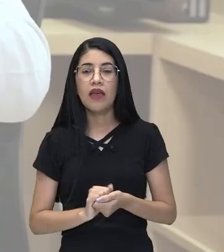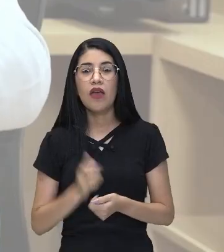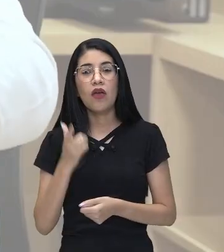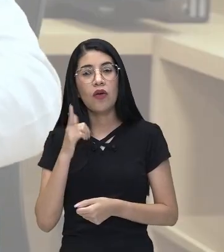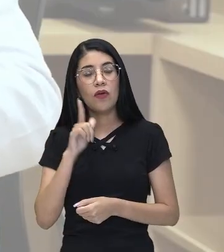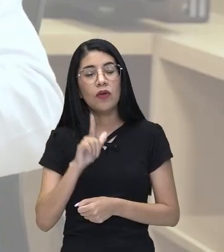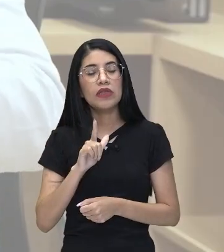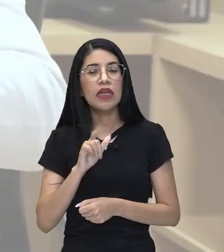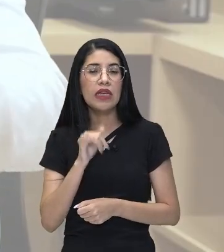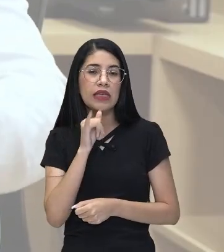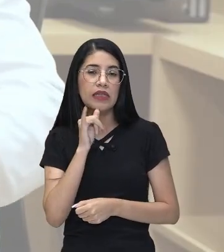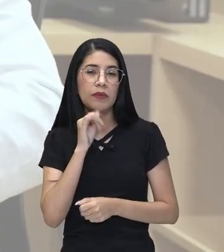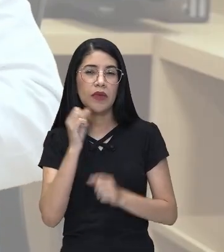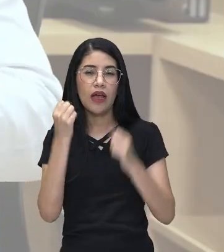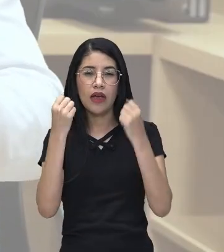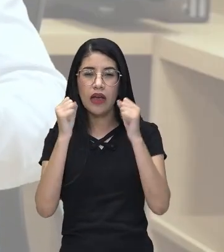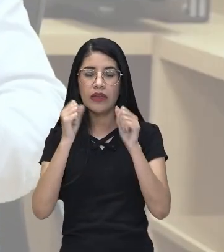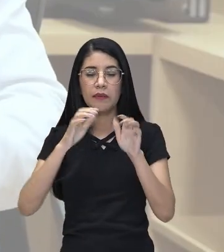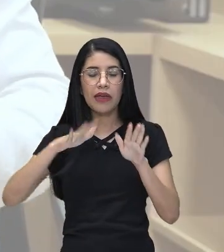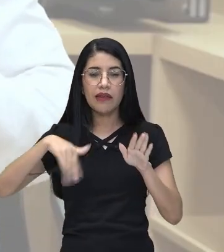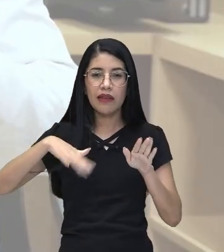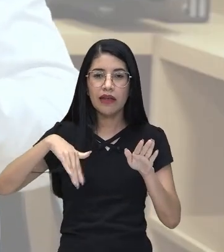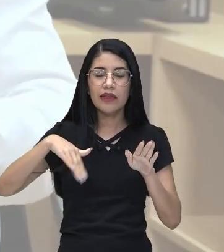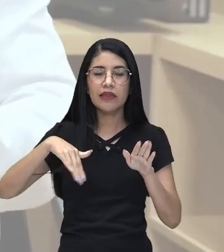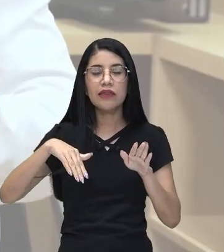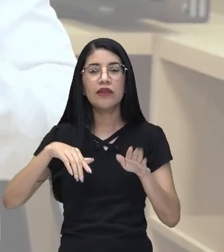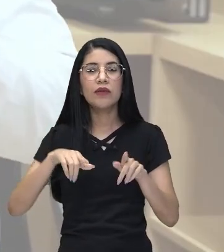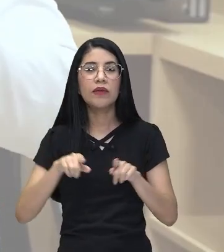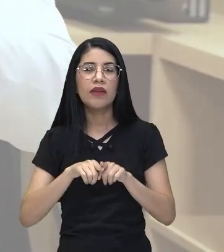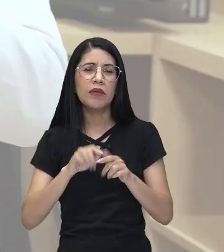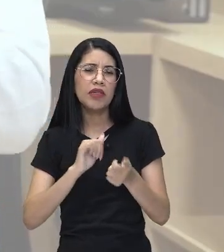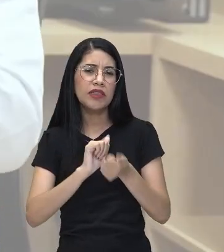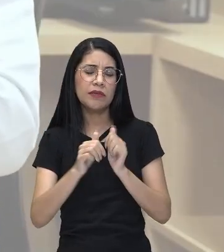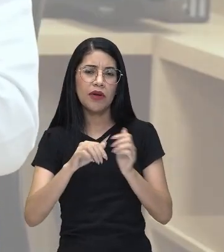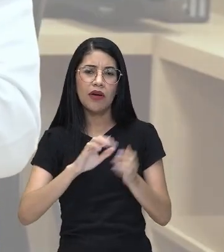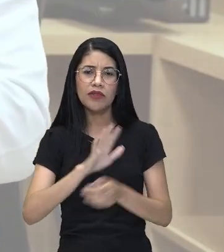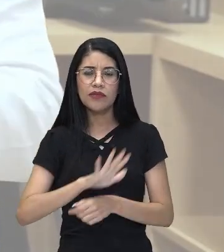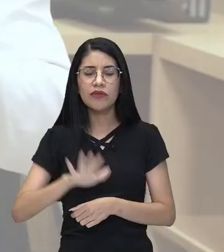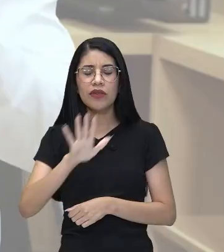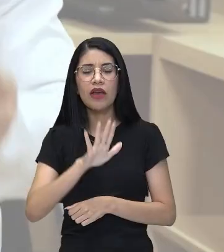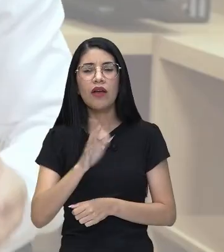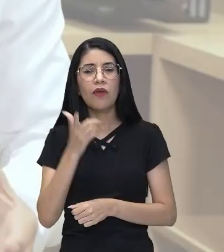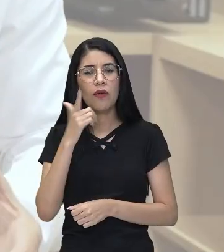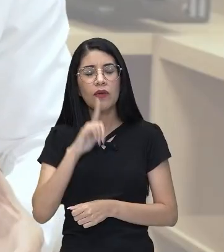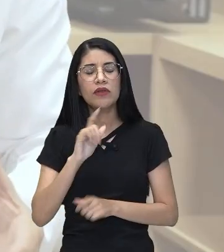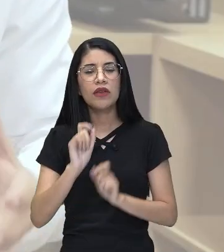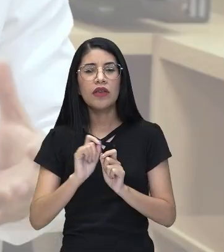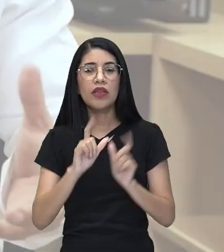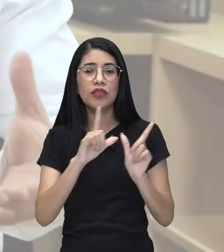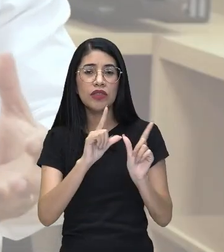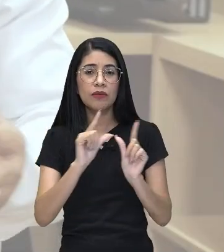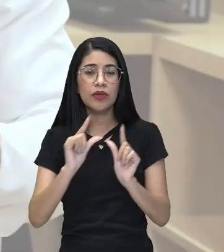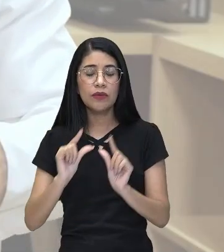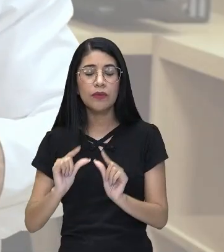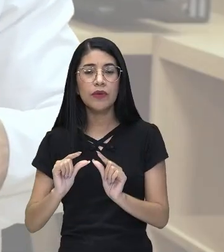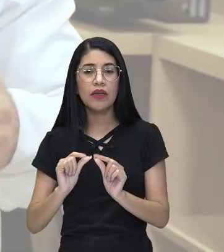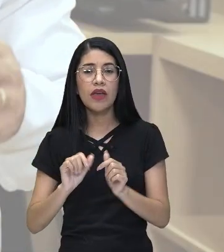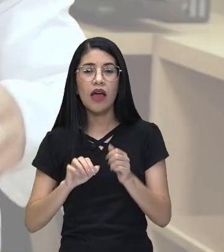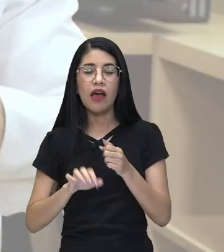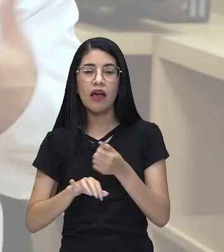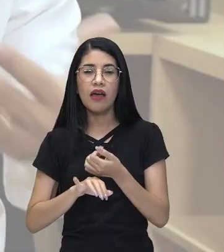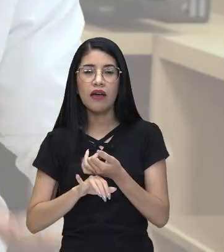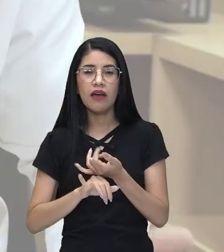uma academia, de uma piscina, de uma quadra, ter uma queima nesse excesso de calorias